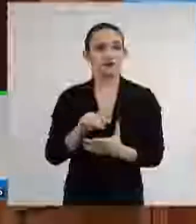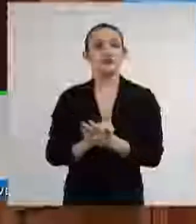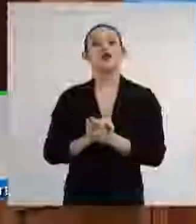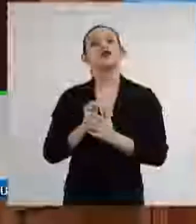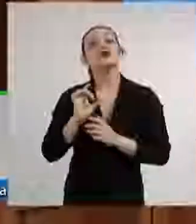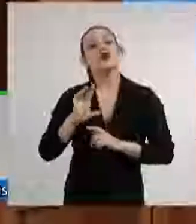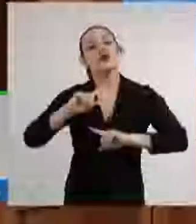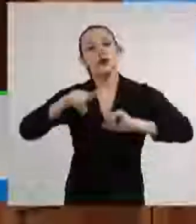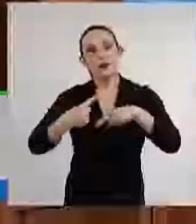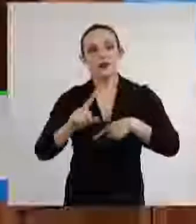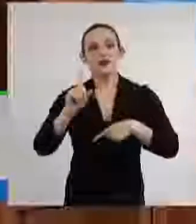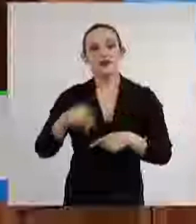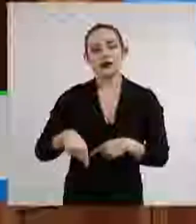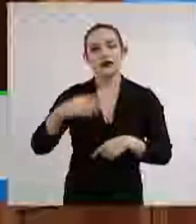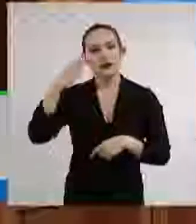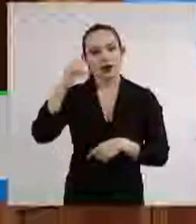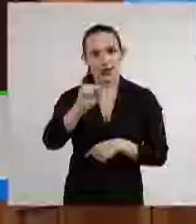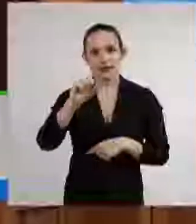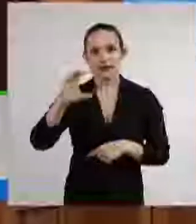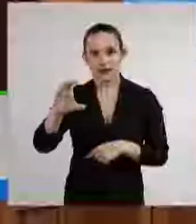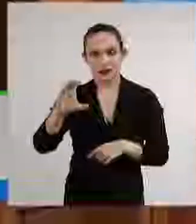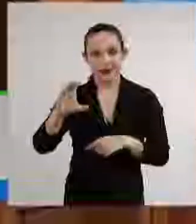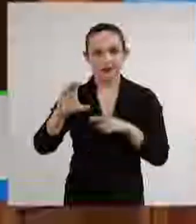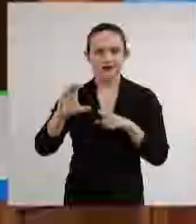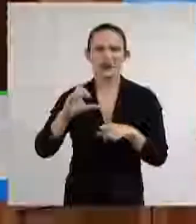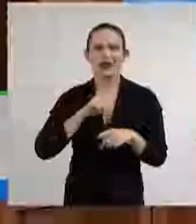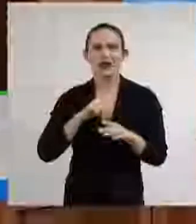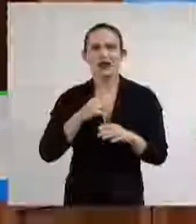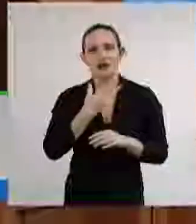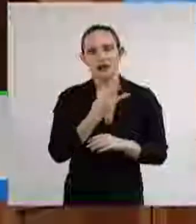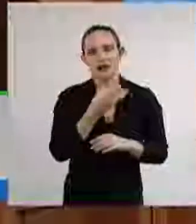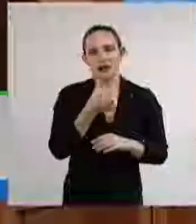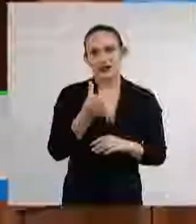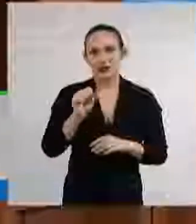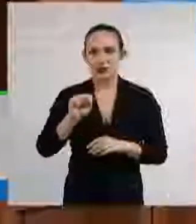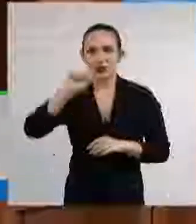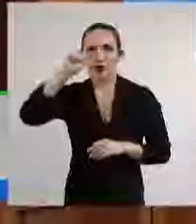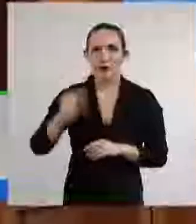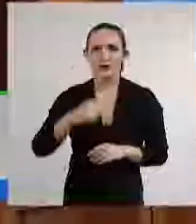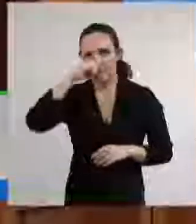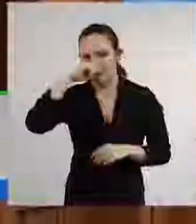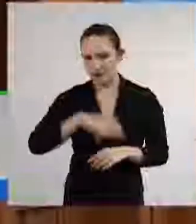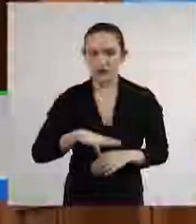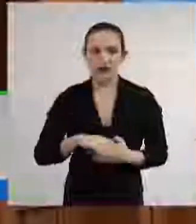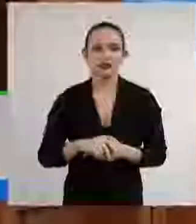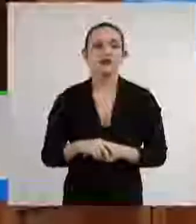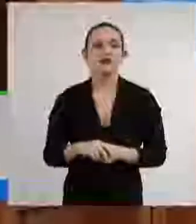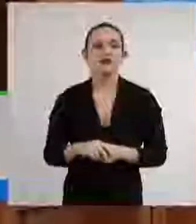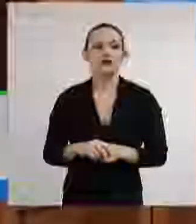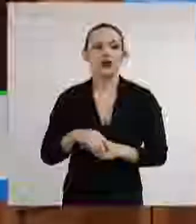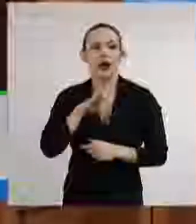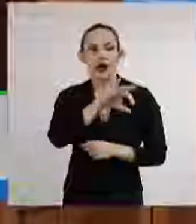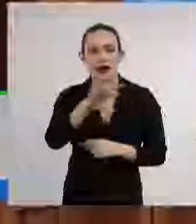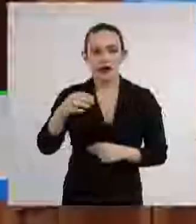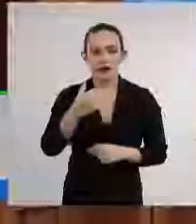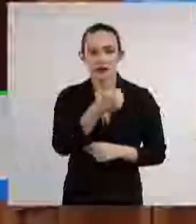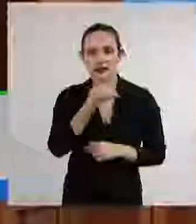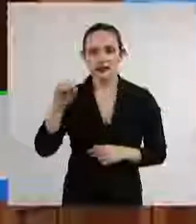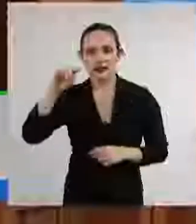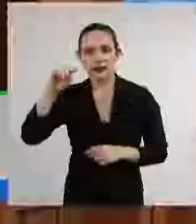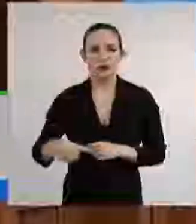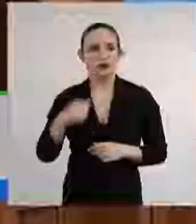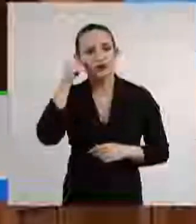após aparece o estado de Santa Catarina, com 368 mil registros a cada 100 mil mulheres,